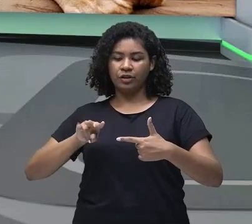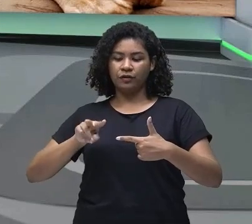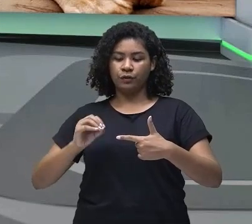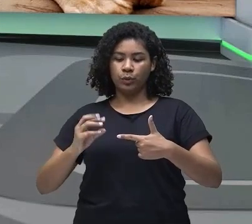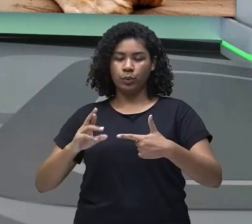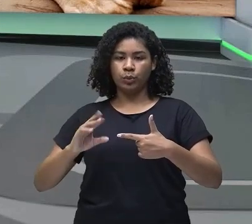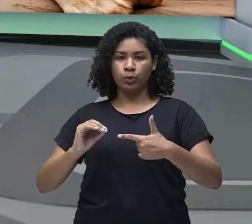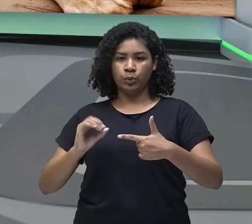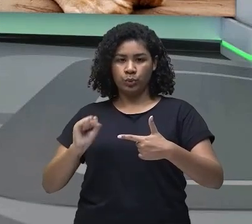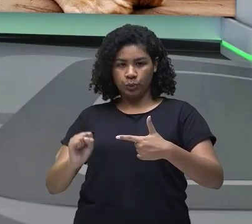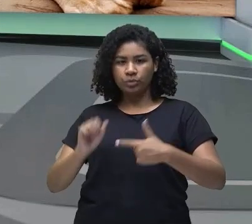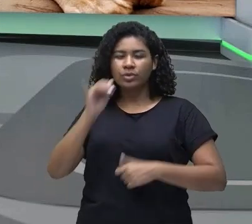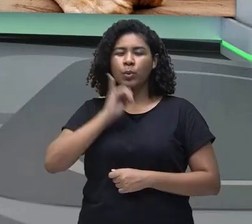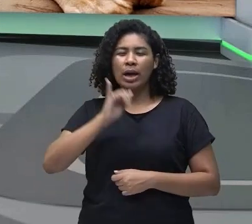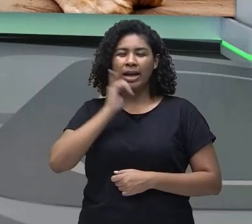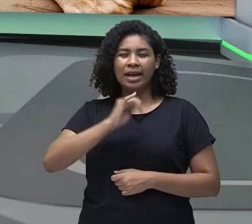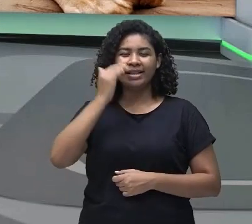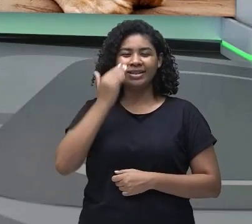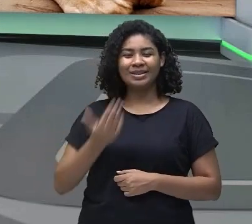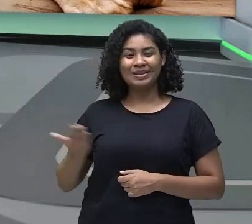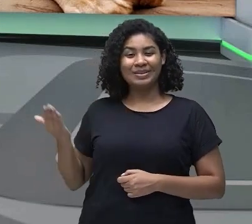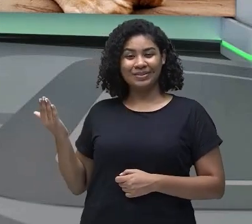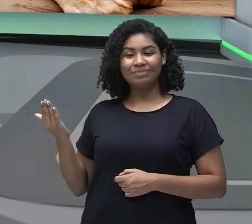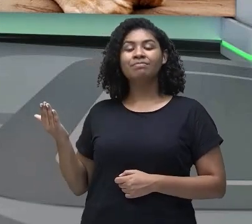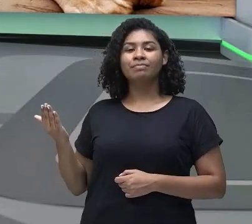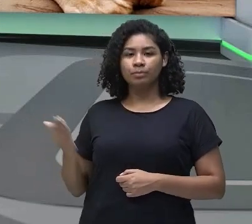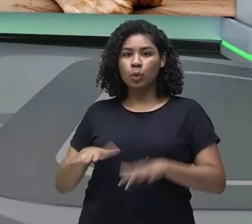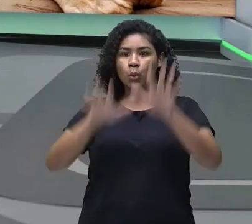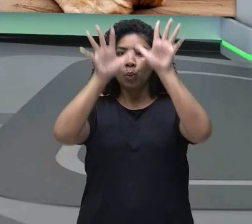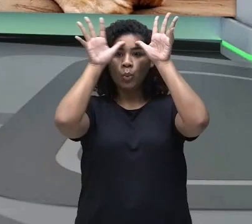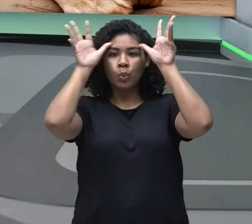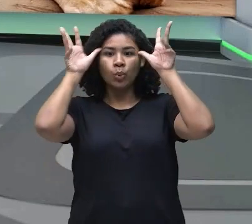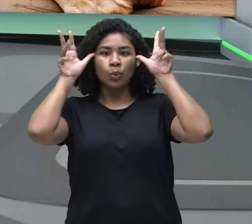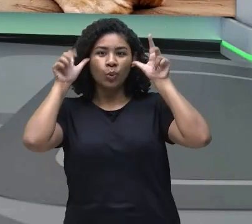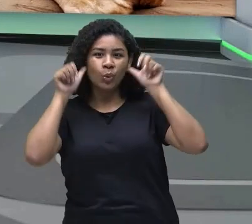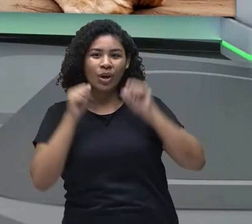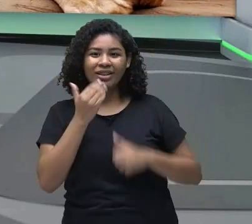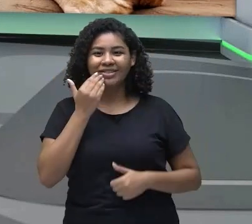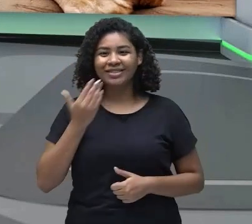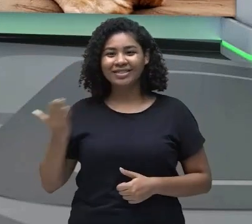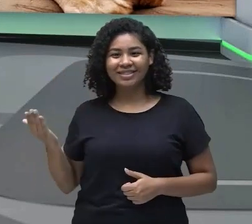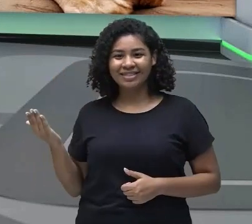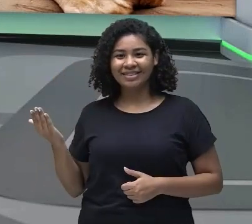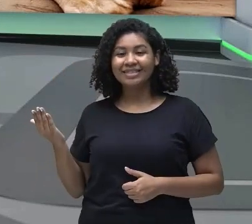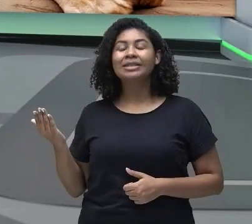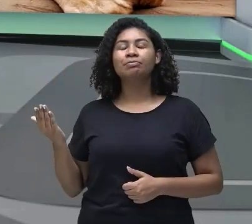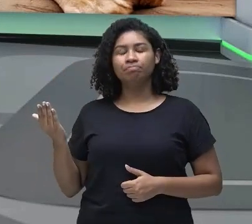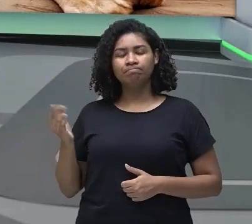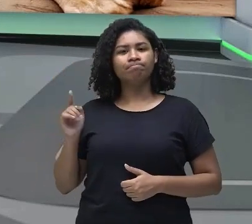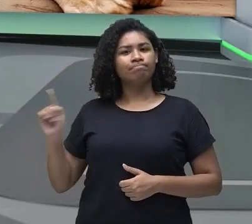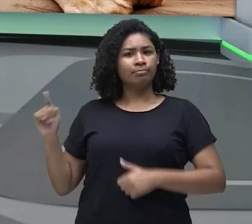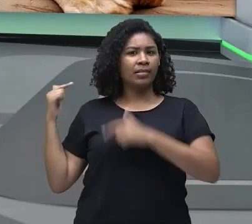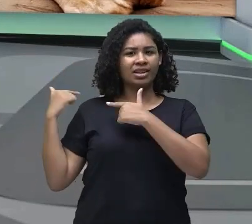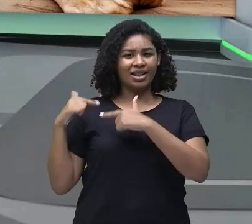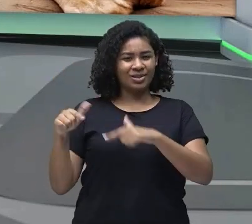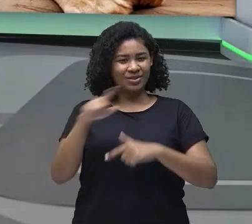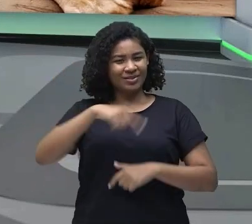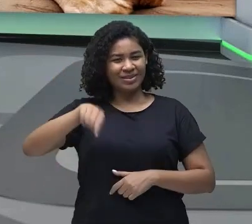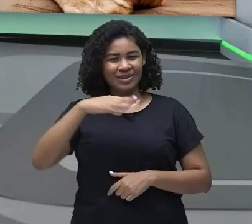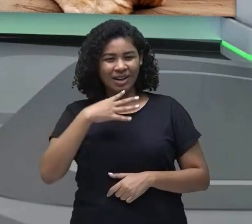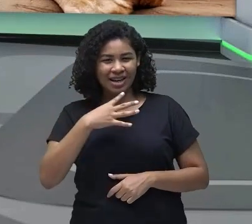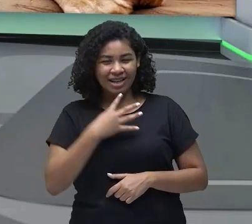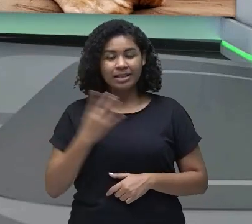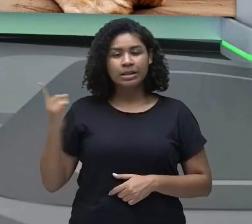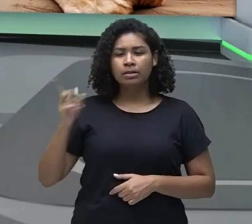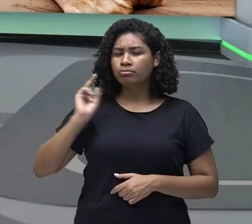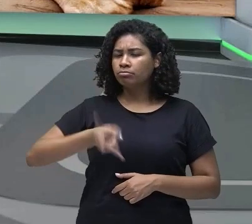exemplo aí de carnívoro, né? Um leão, um exemplo clássico, porque ele se alimenta